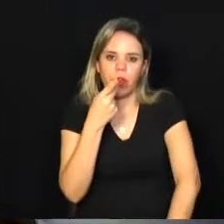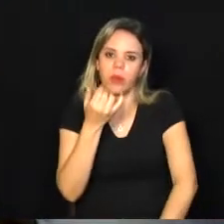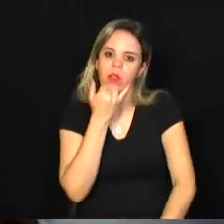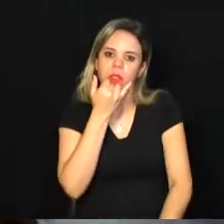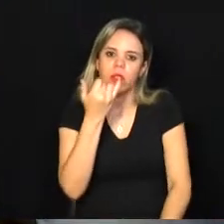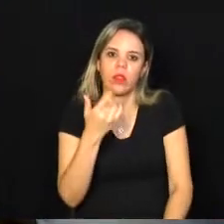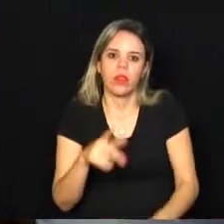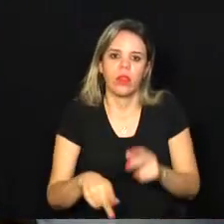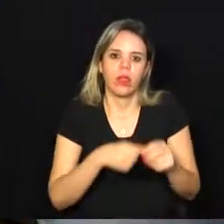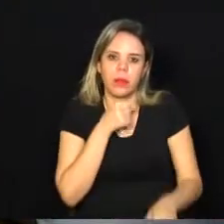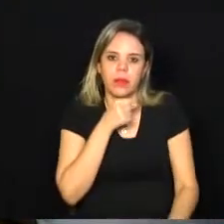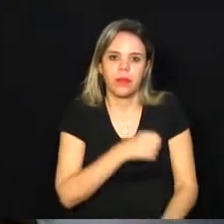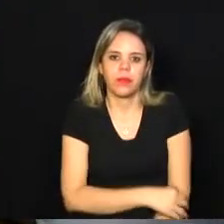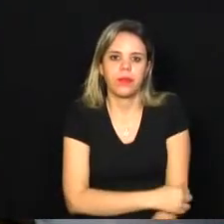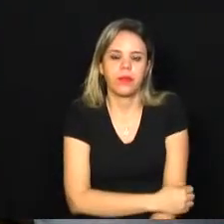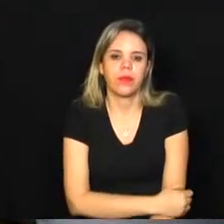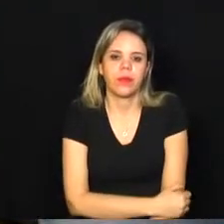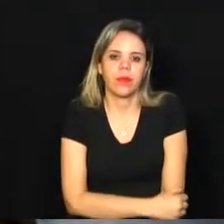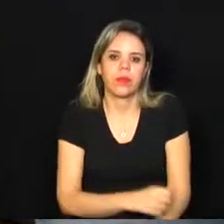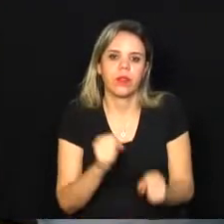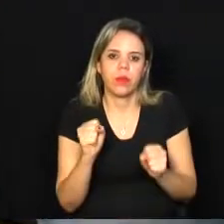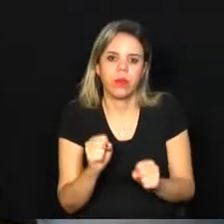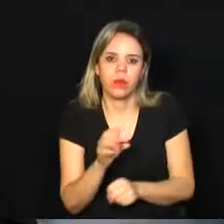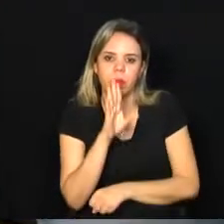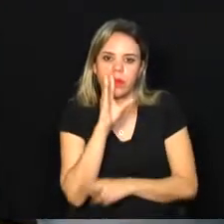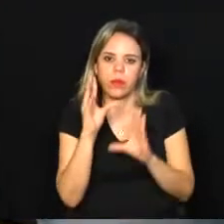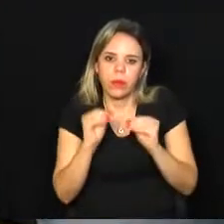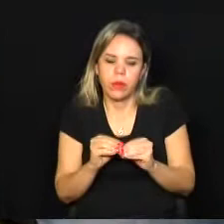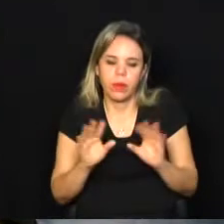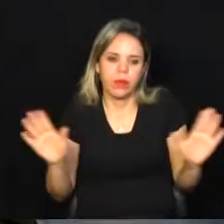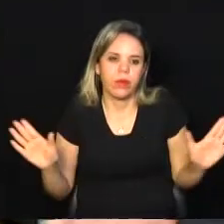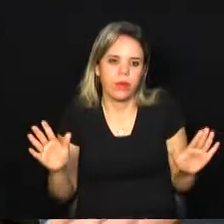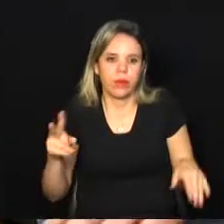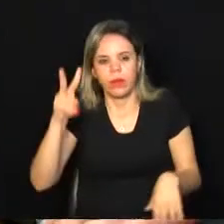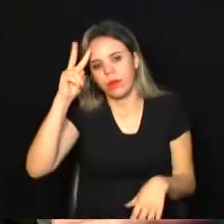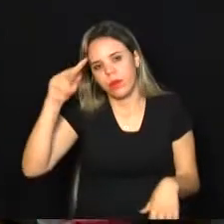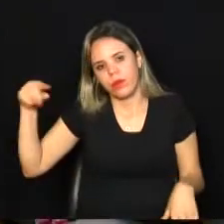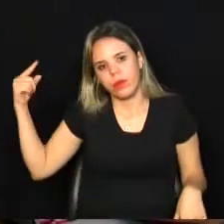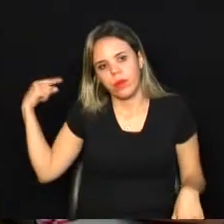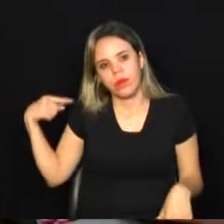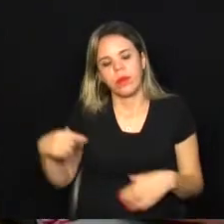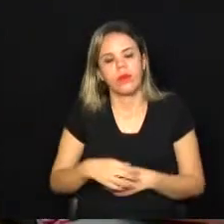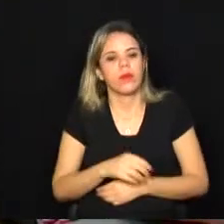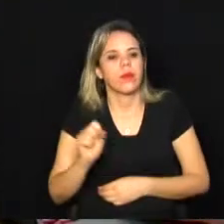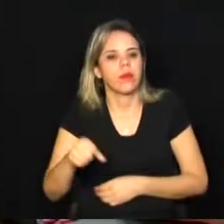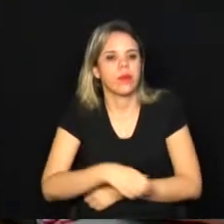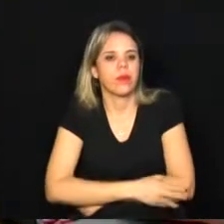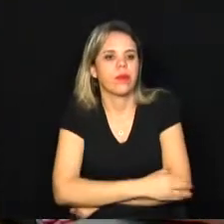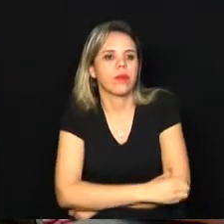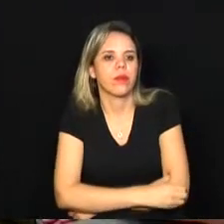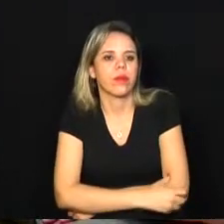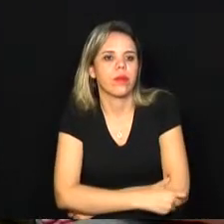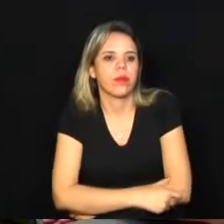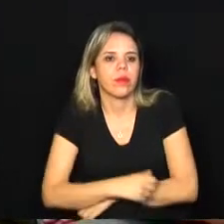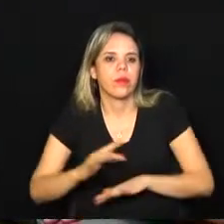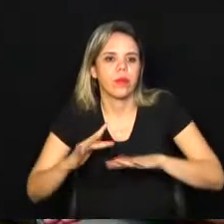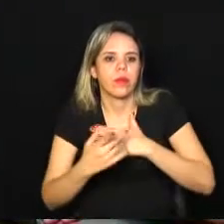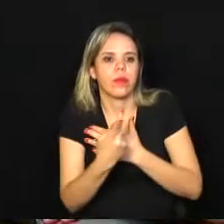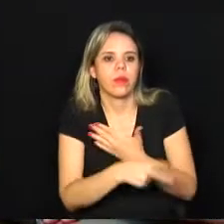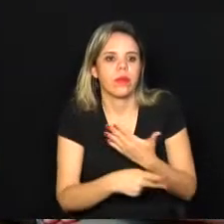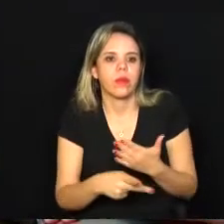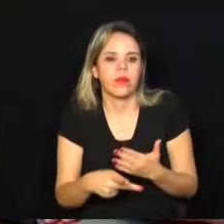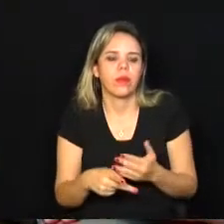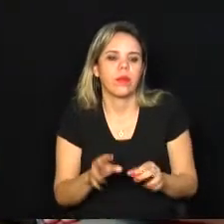desculpa para a repórter, ou seja, poderia ter finalizado ali aquela história. sim, agora as redes sociais elas são, de